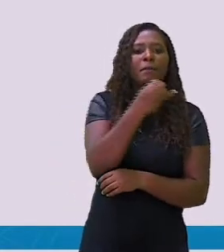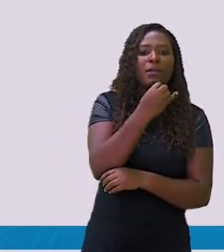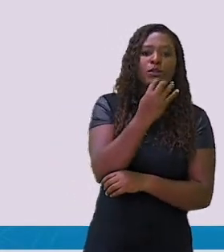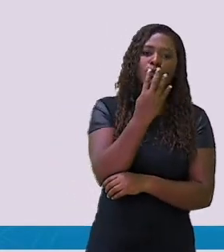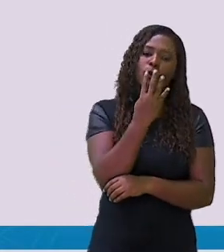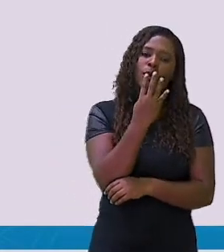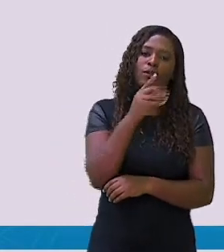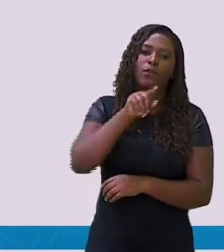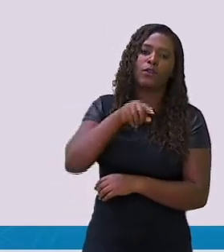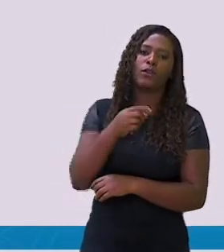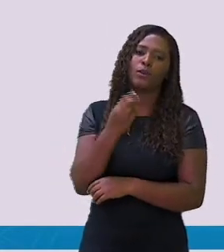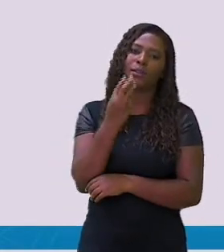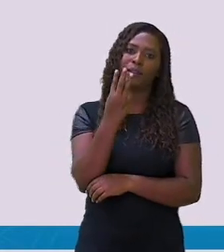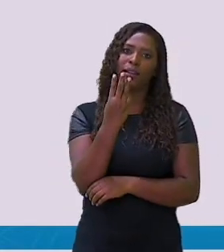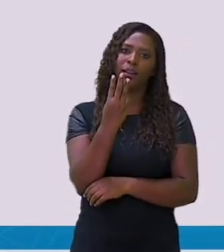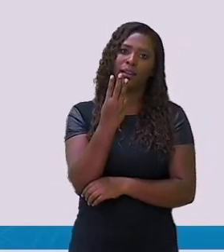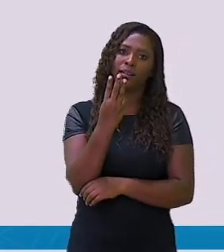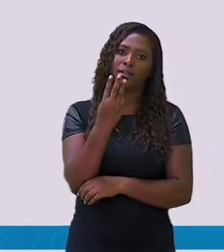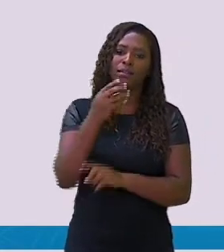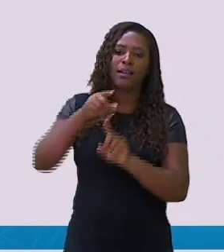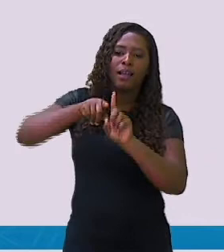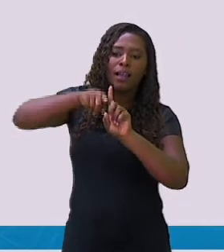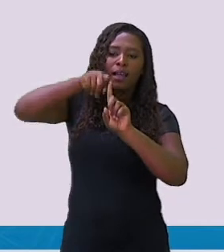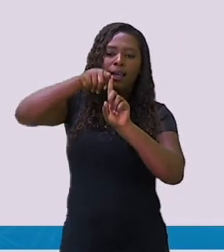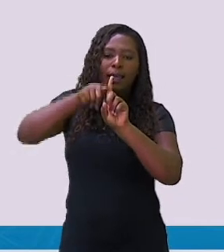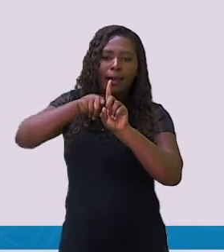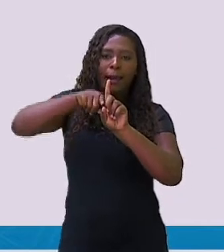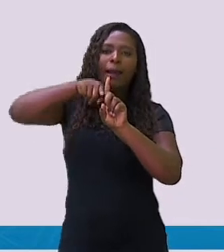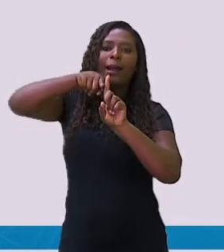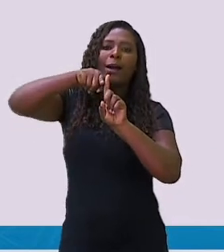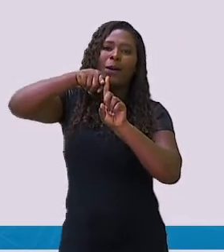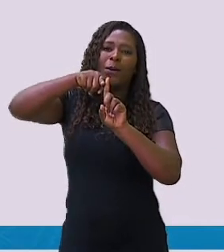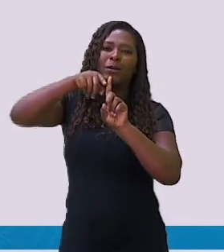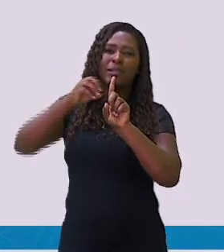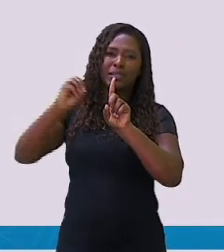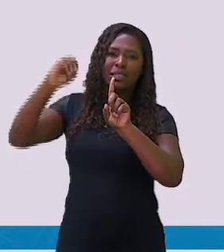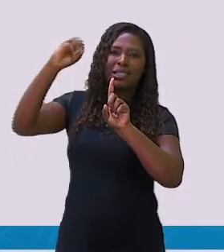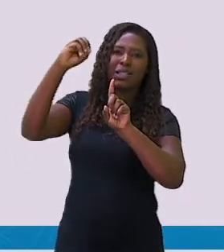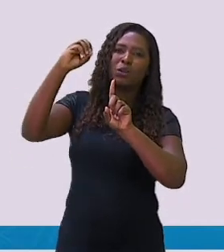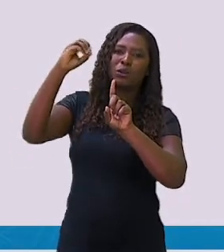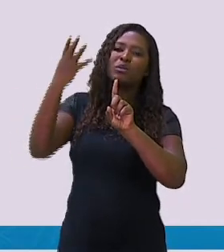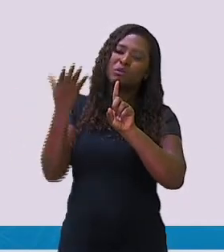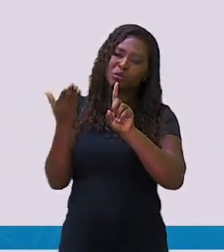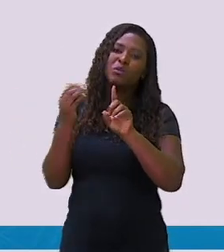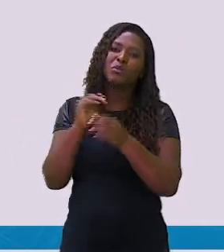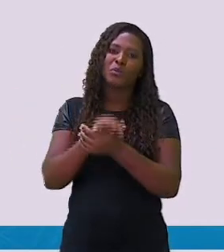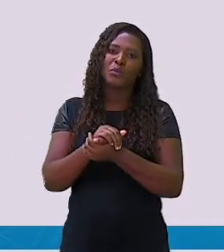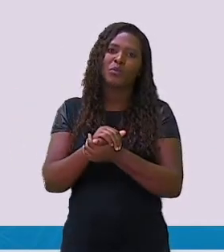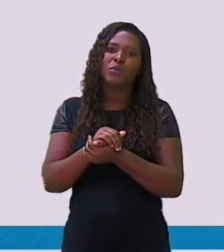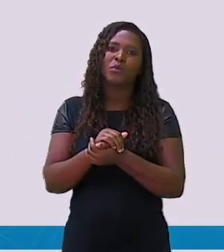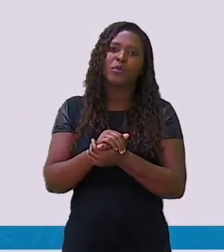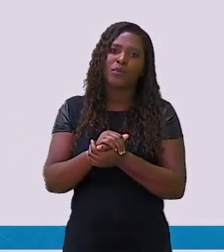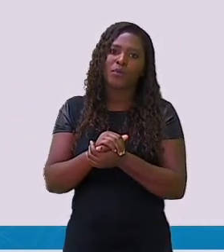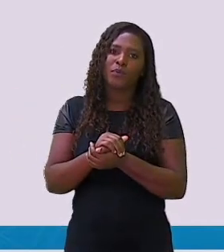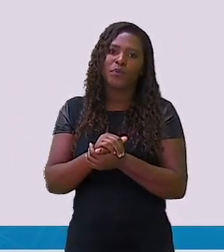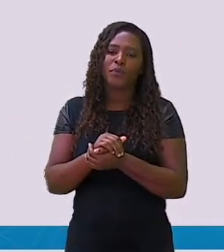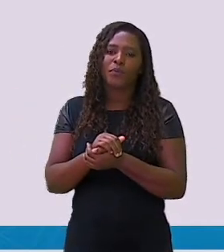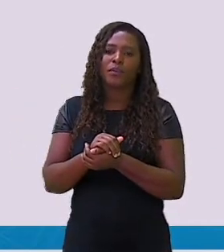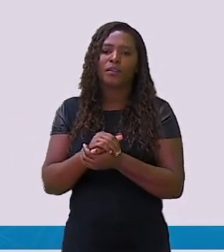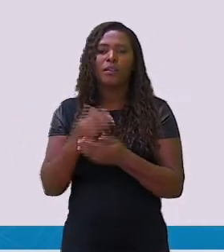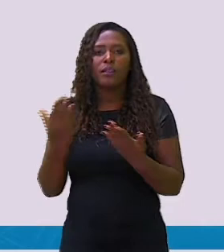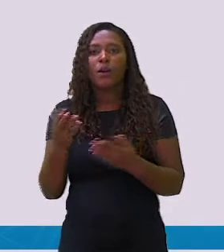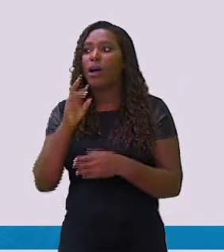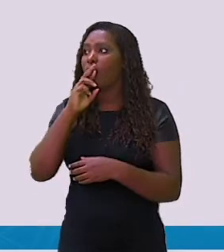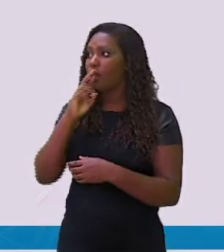4,3 o que graus Celsius tá Então essa é a resposta